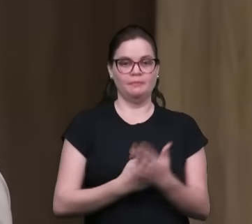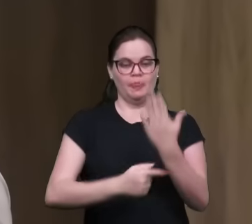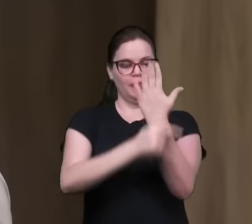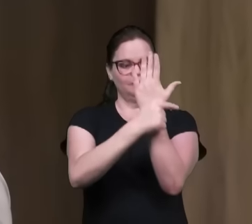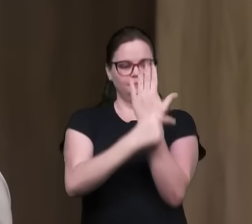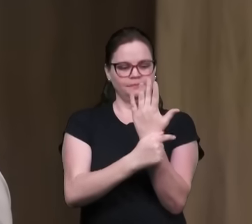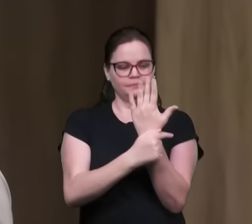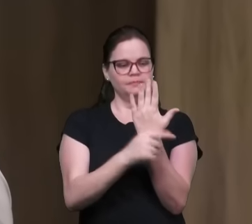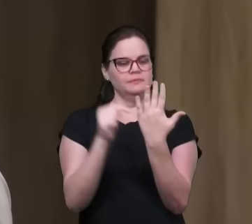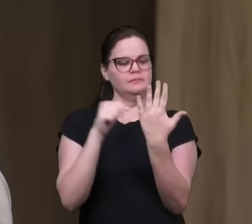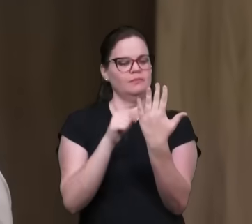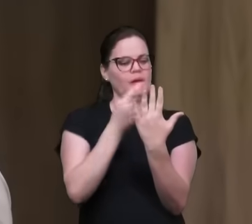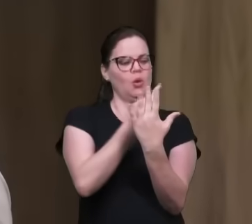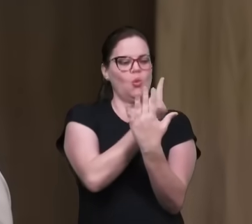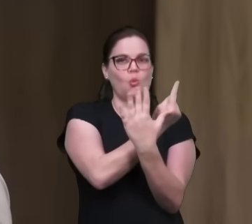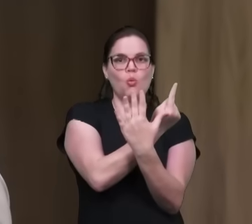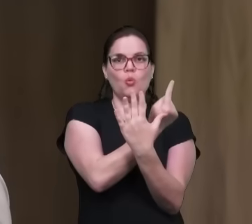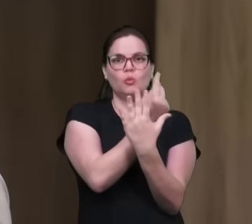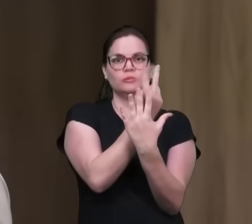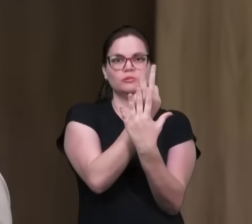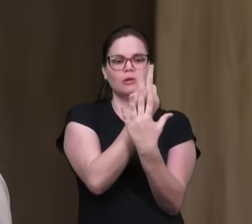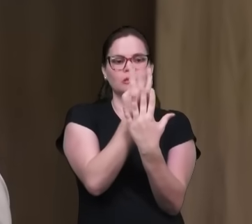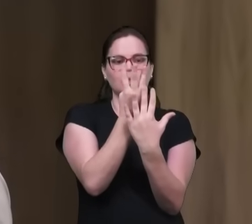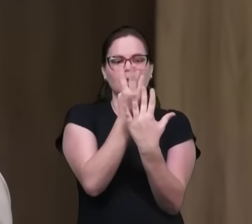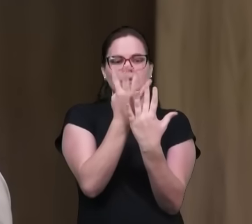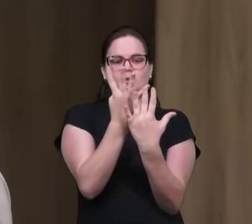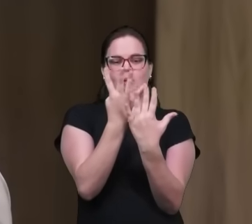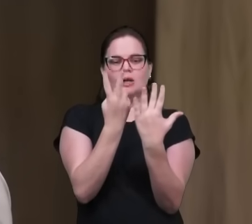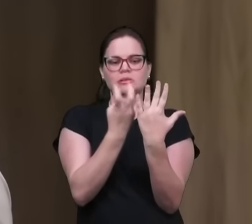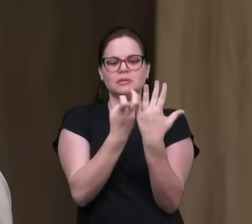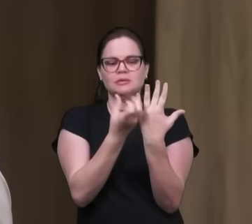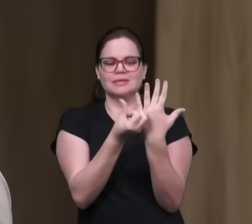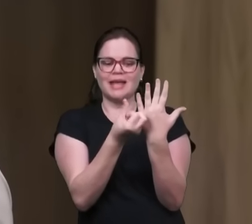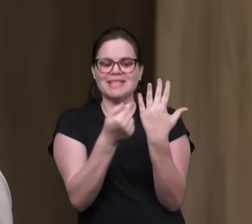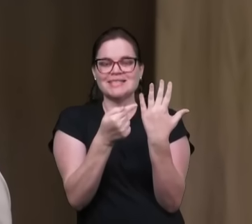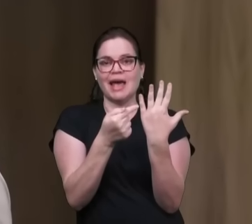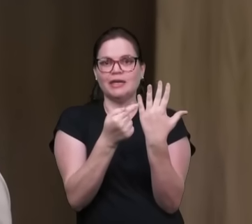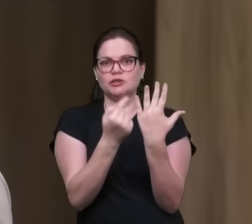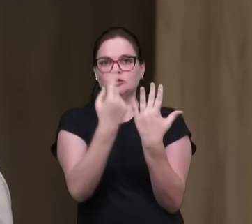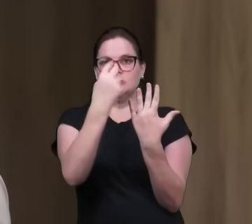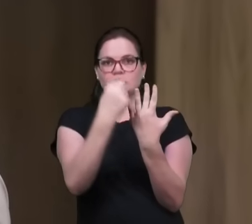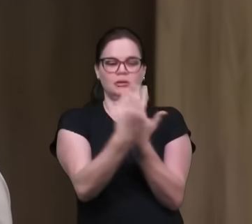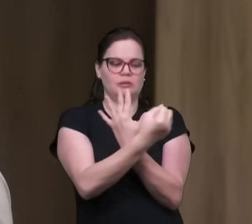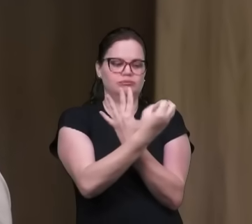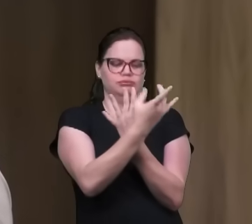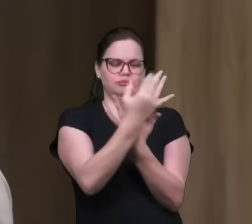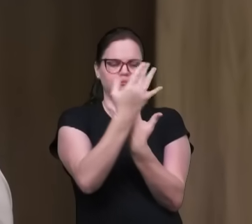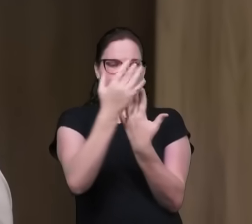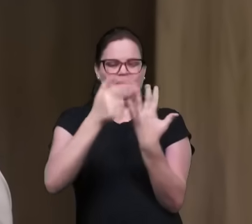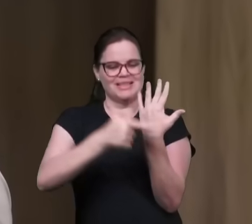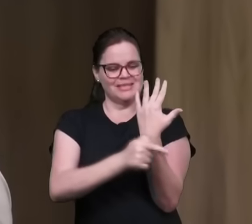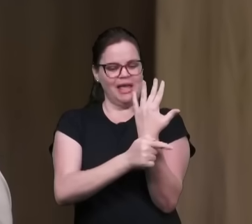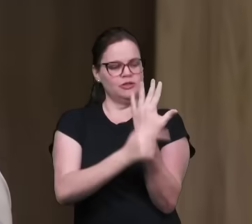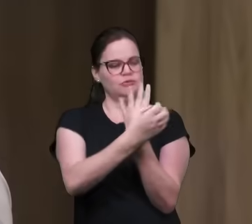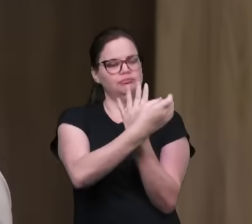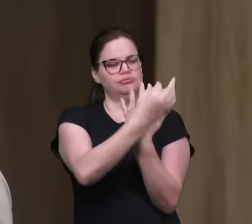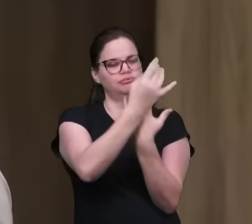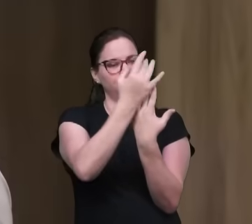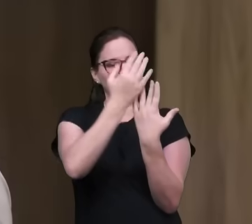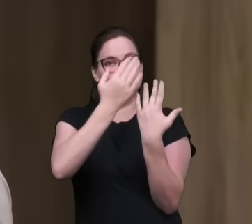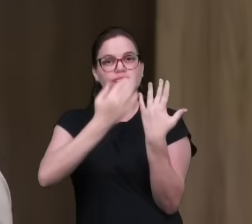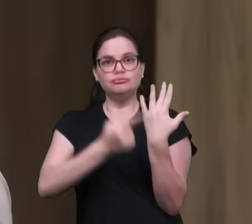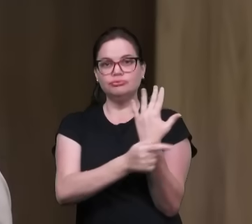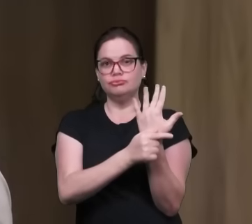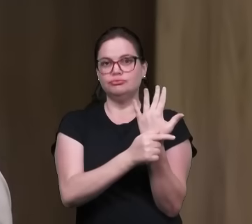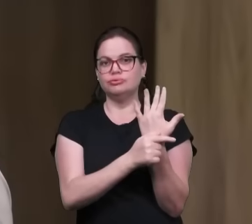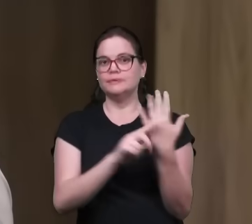lâmpadas. Então, quando fala 7 castiçais, referindo-se ali a 7 igrejas, mostrando que a